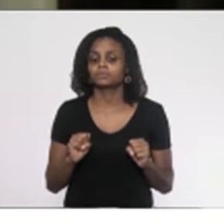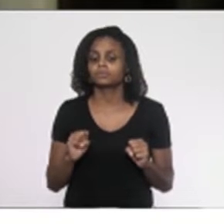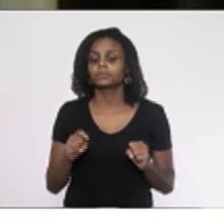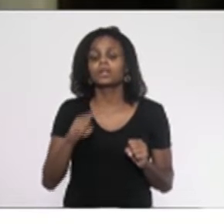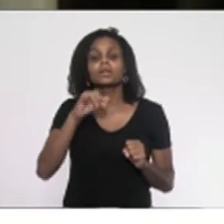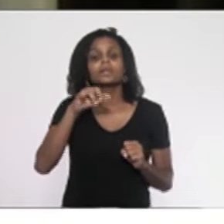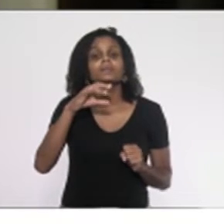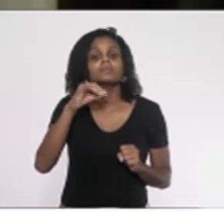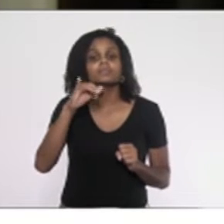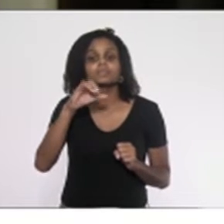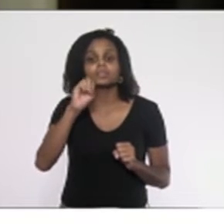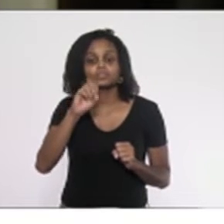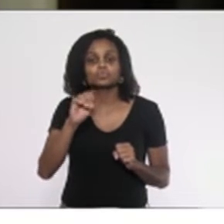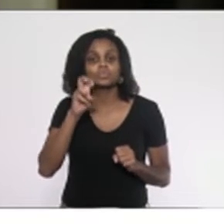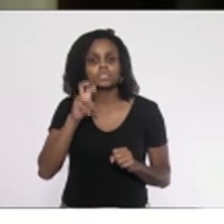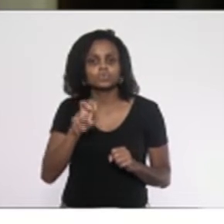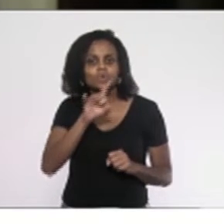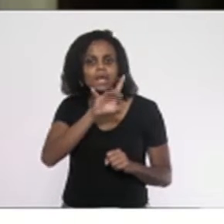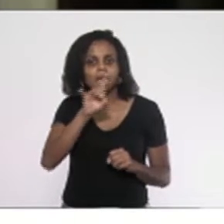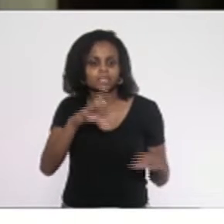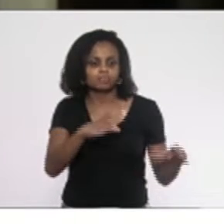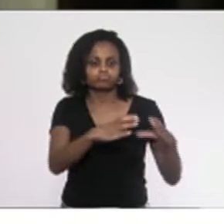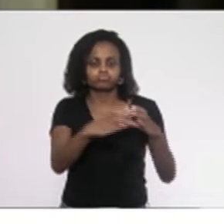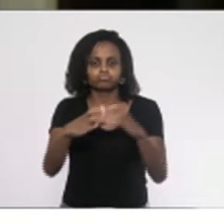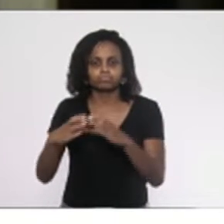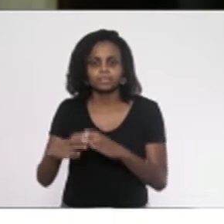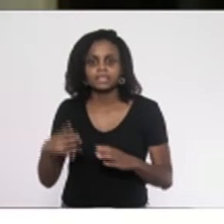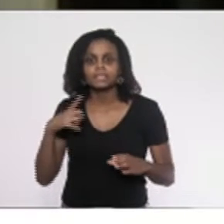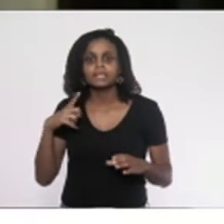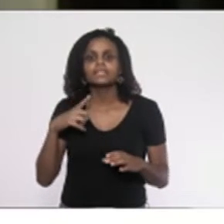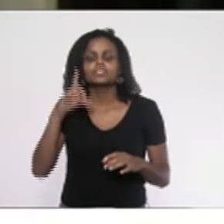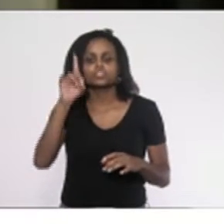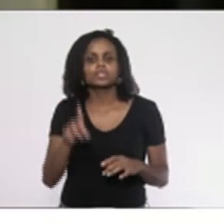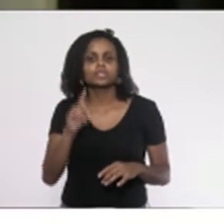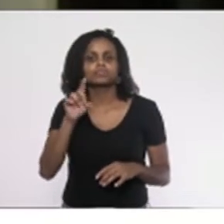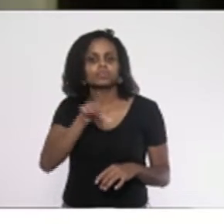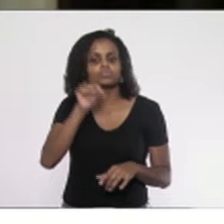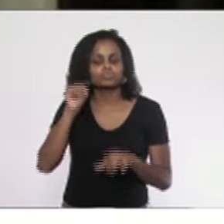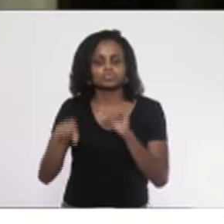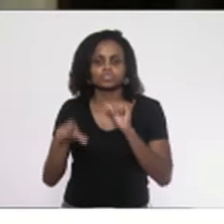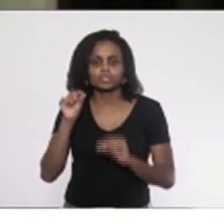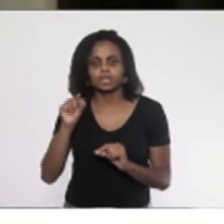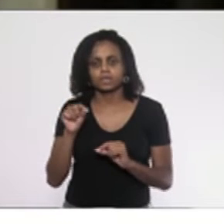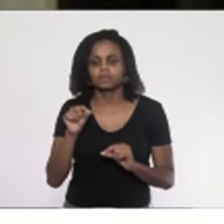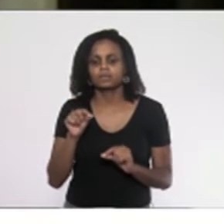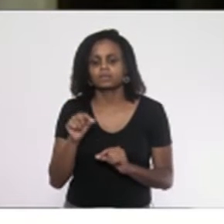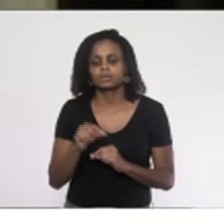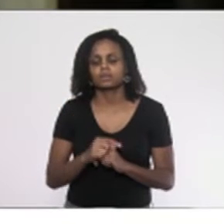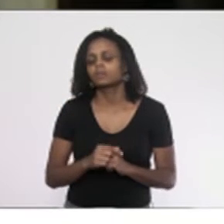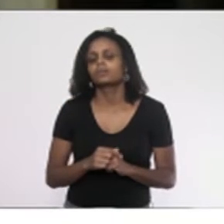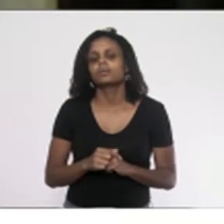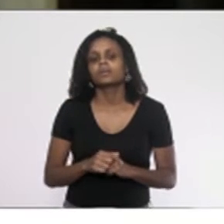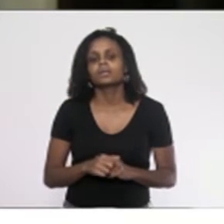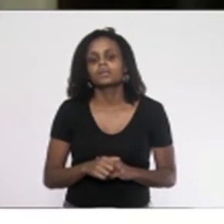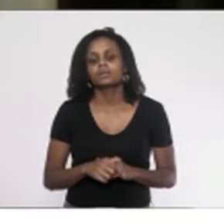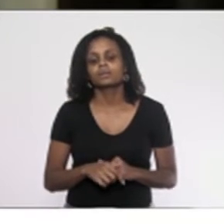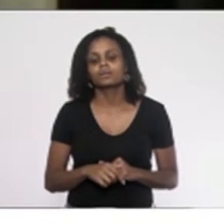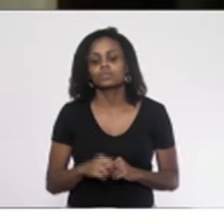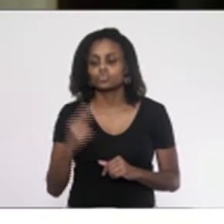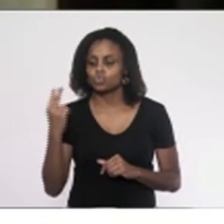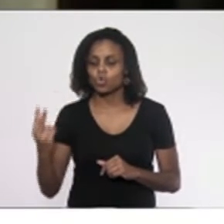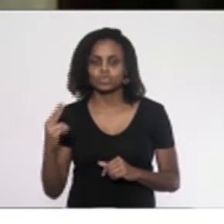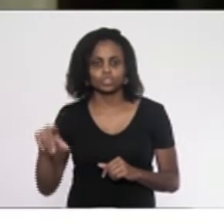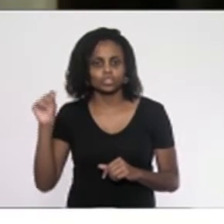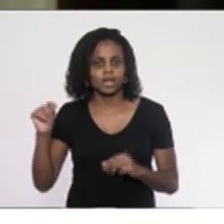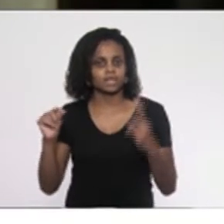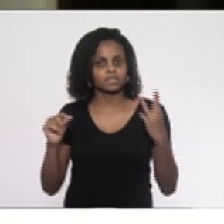cada bancada terá direito a destaques na proporção de 2 para cada 3 deputados ou fração.